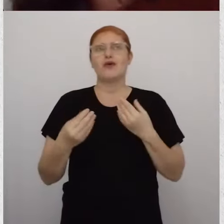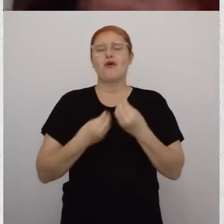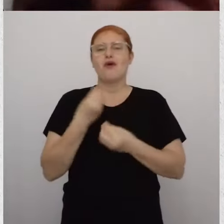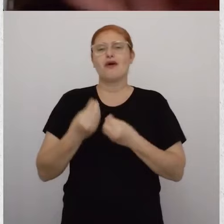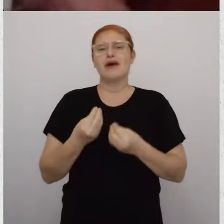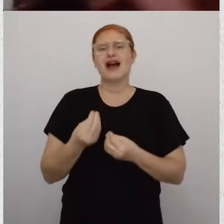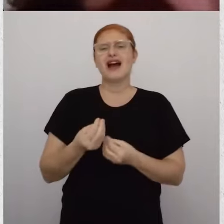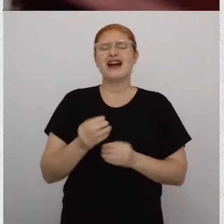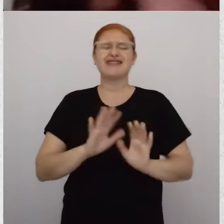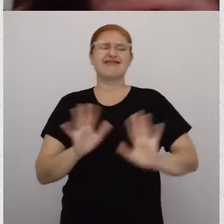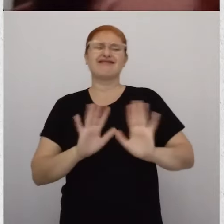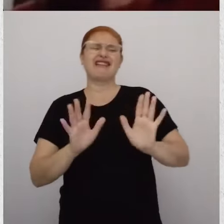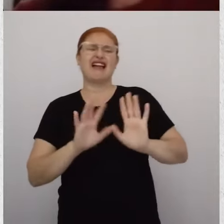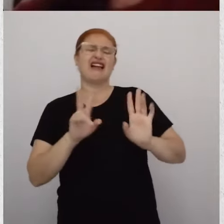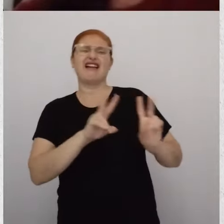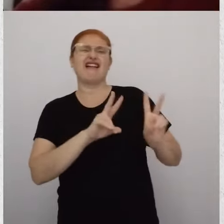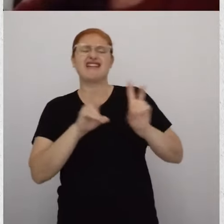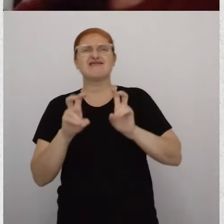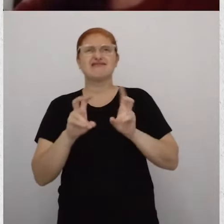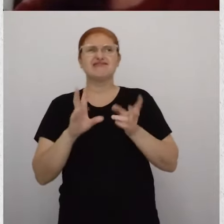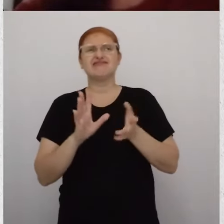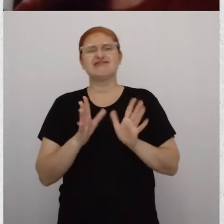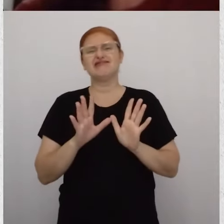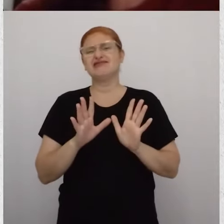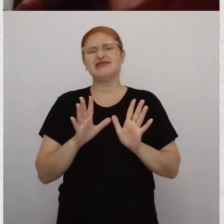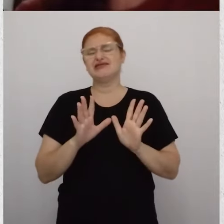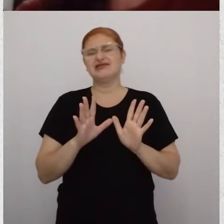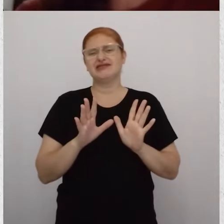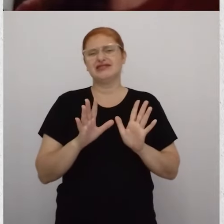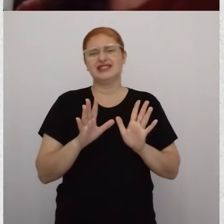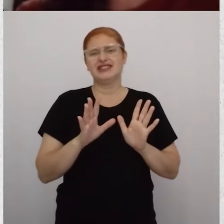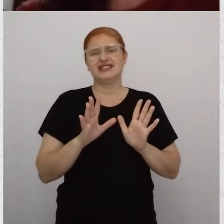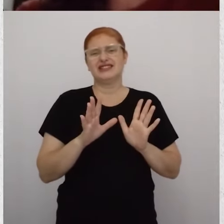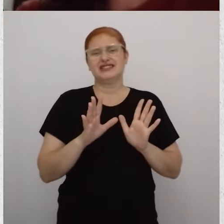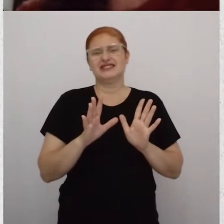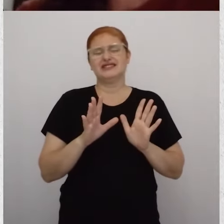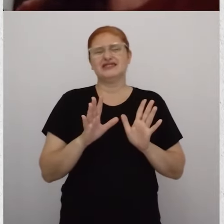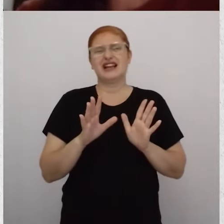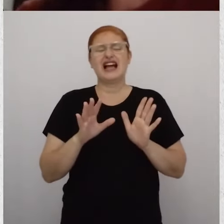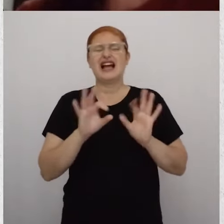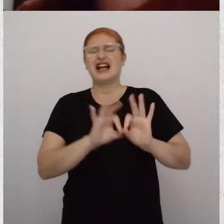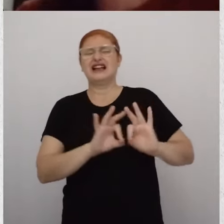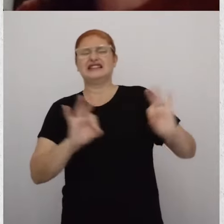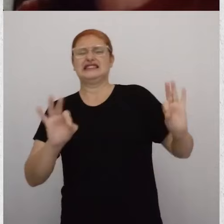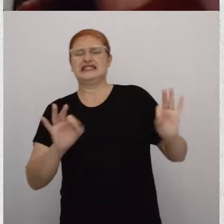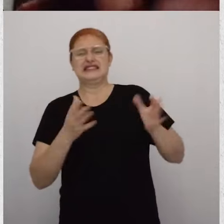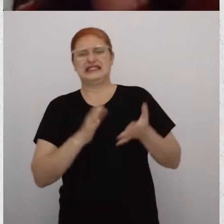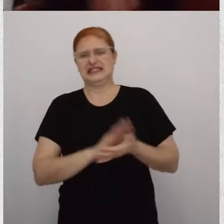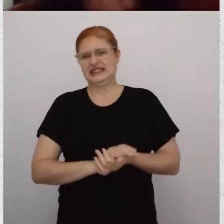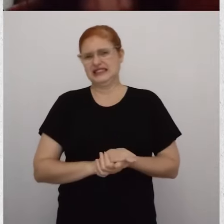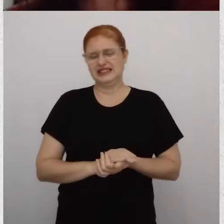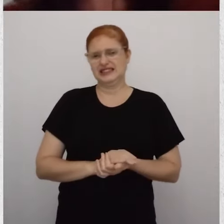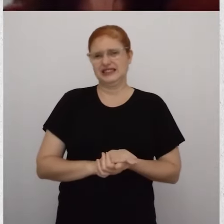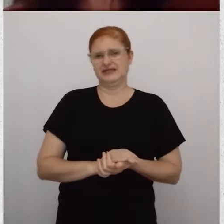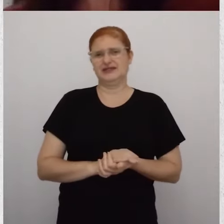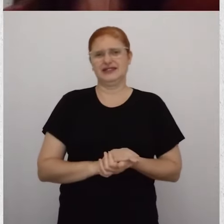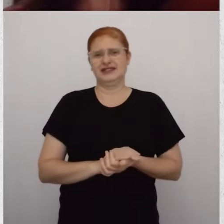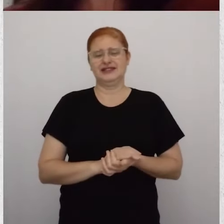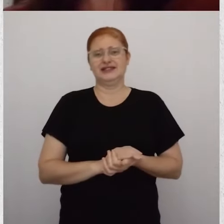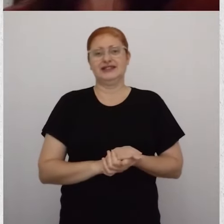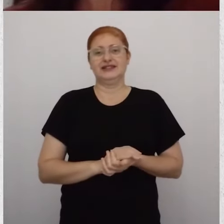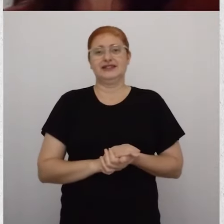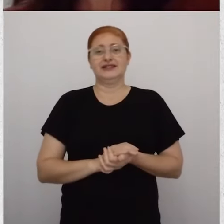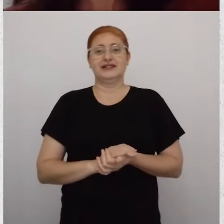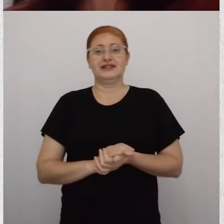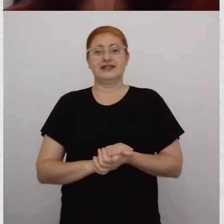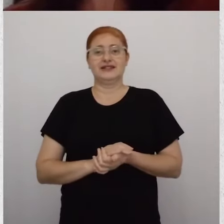questão. Não, é só um Cortina de artifício para fumaça. desviar a gente do assalto que está sendo dado